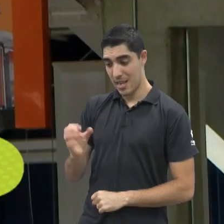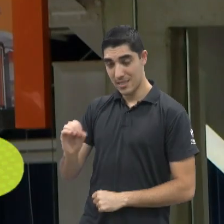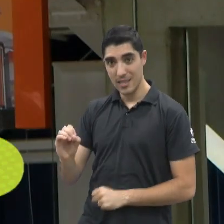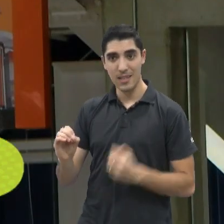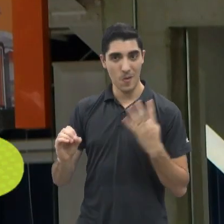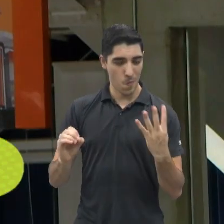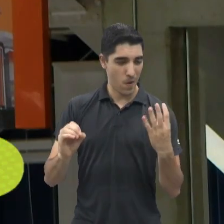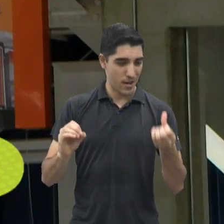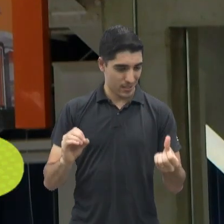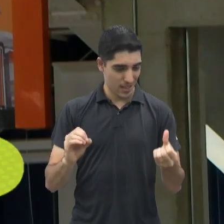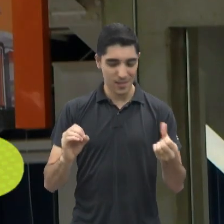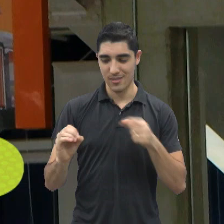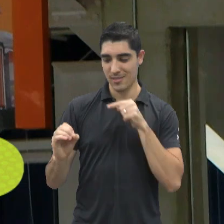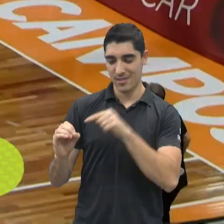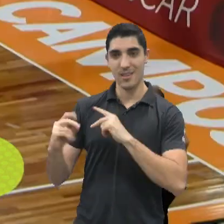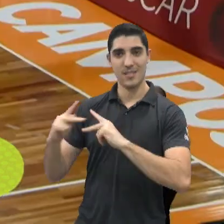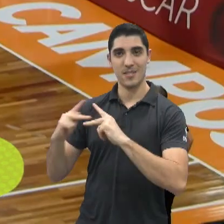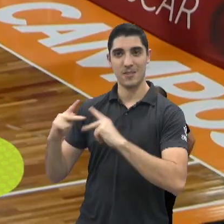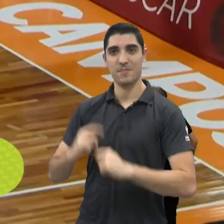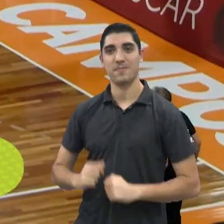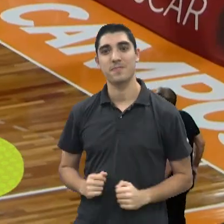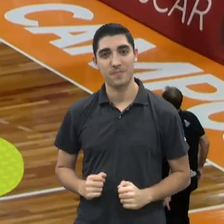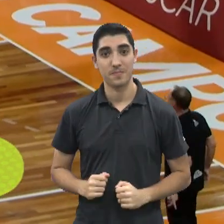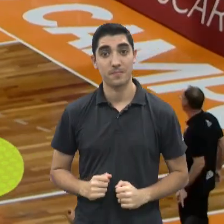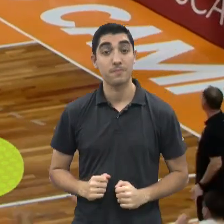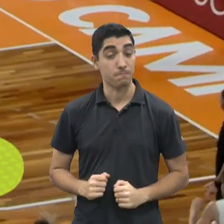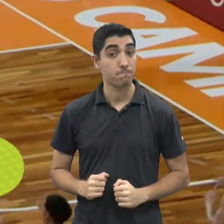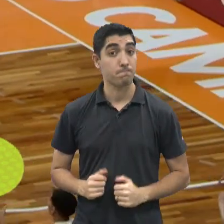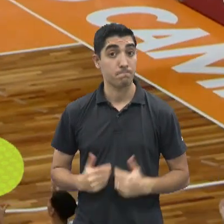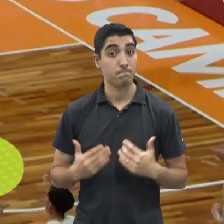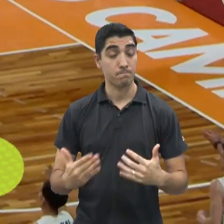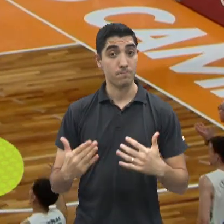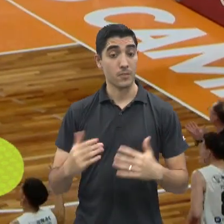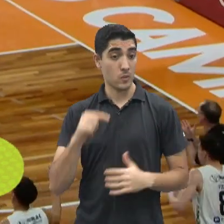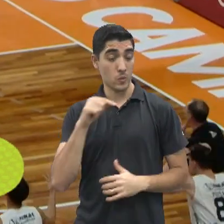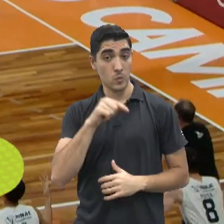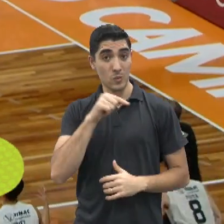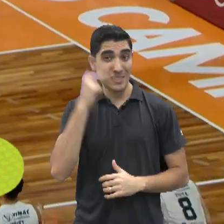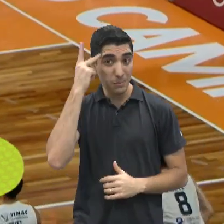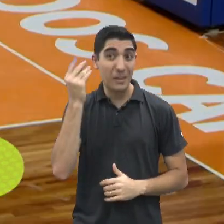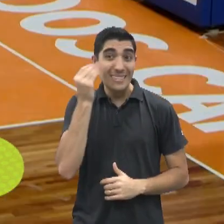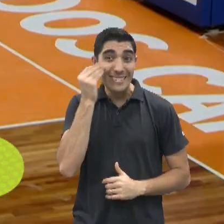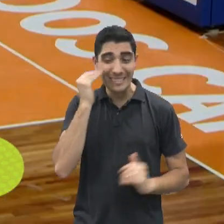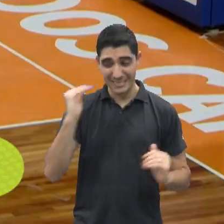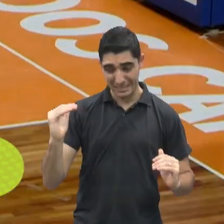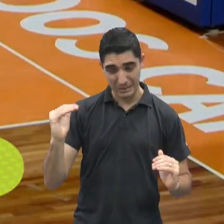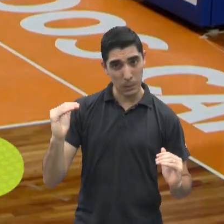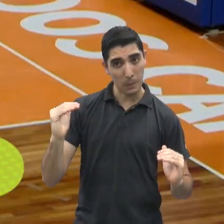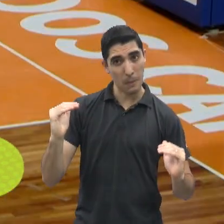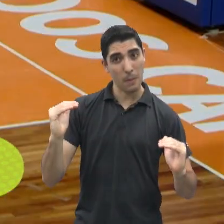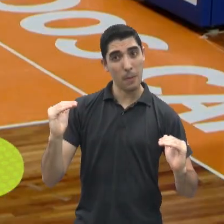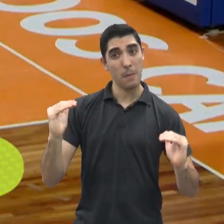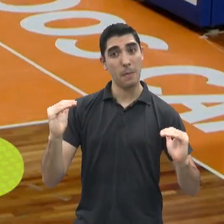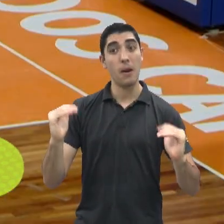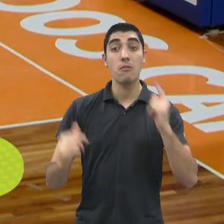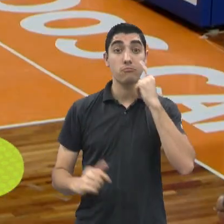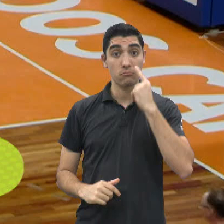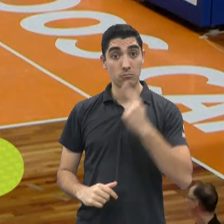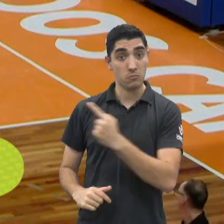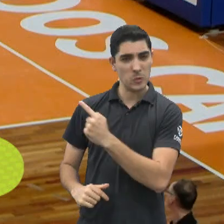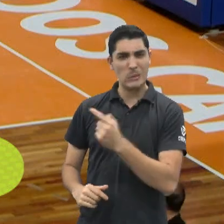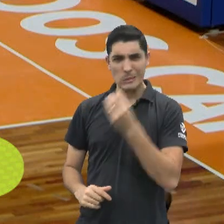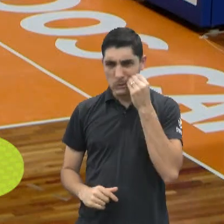favor dos donos da casa. Precisando virar o jogo, o São Paulo voltou para o último período pro tudo